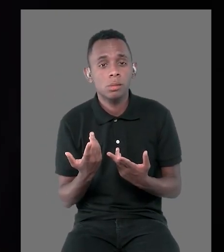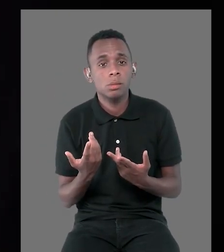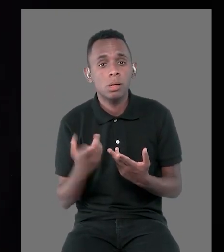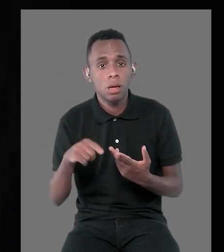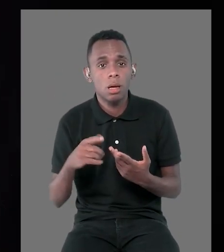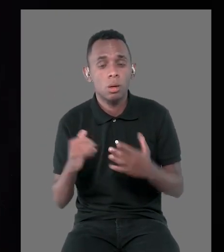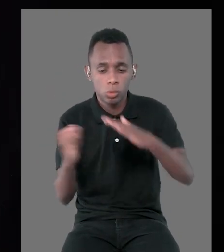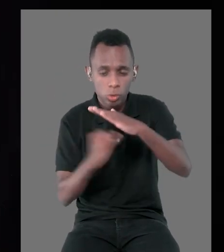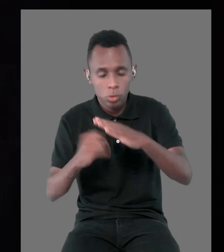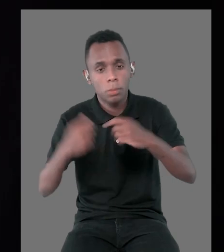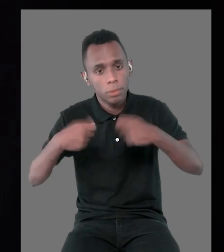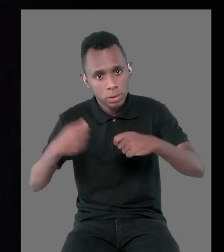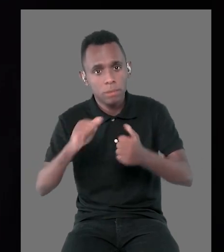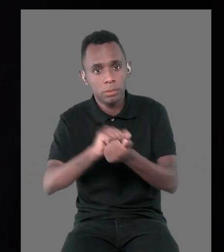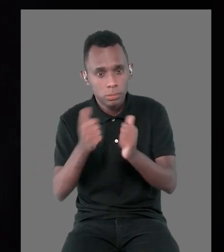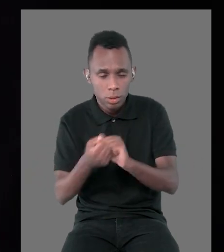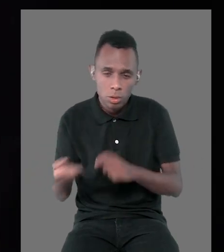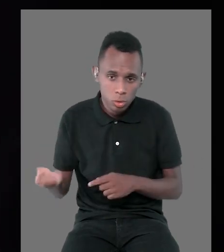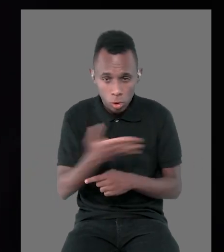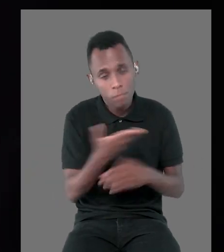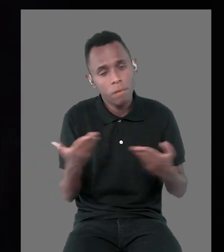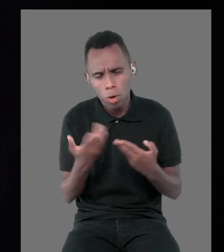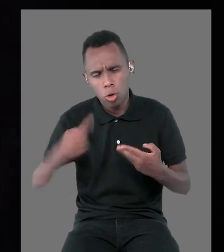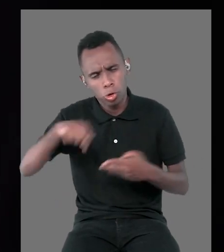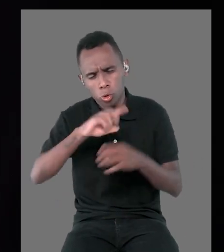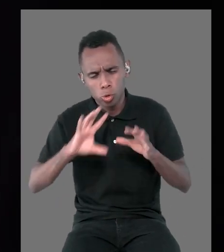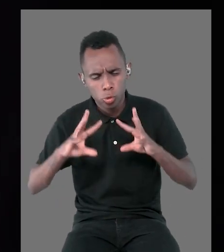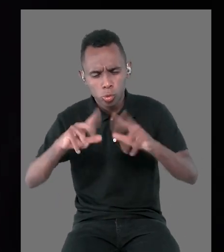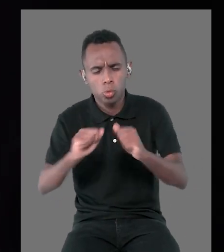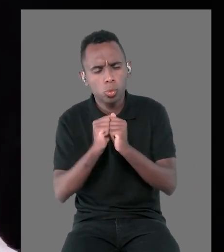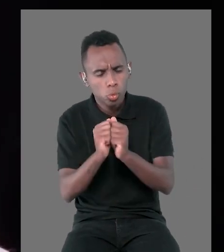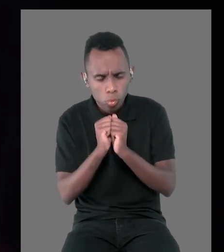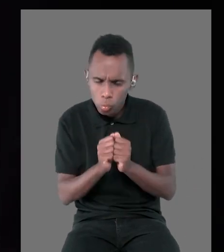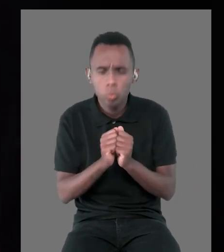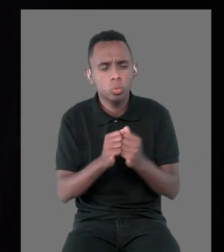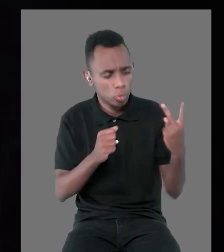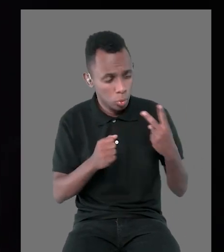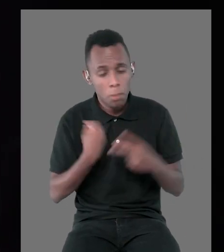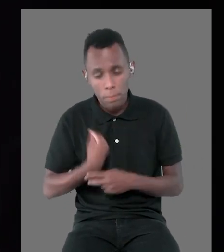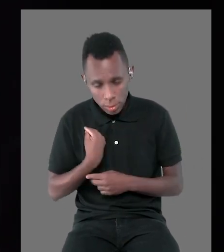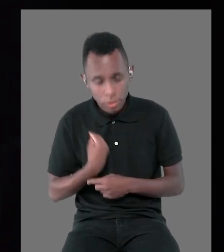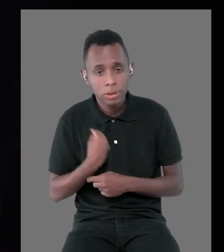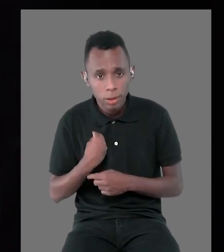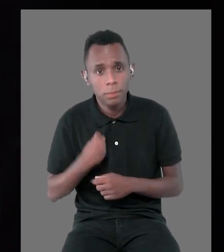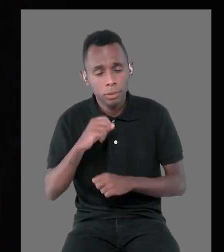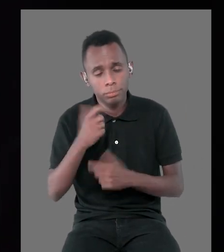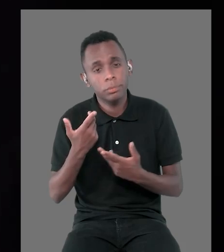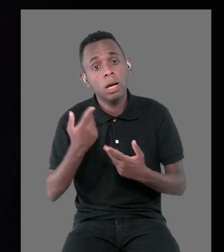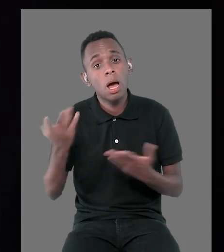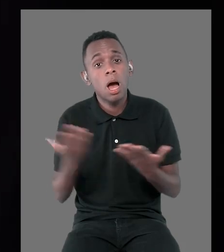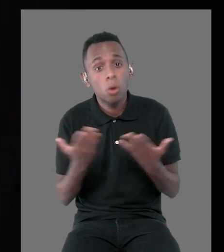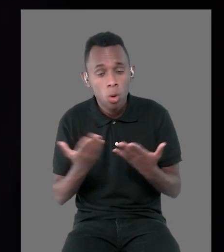de ser repensado um pouco, e é o que nós estamos fazendo agora, todos juntos. Sebastião e Lélia ainda participam, né? Mas nós